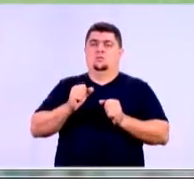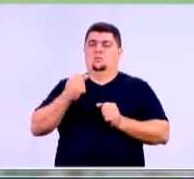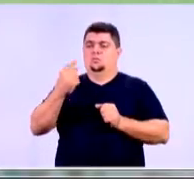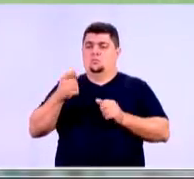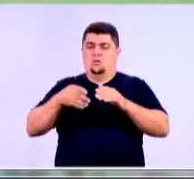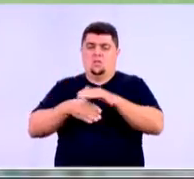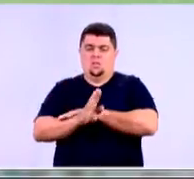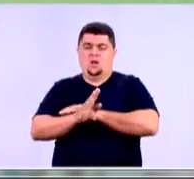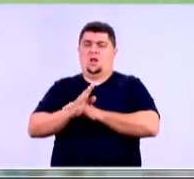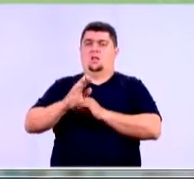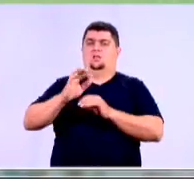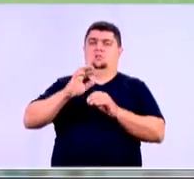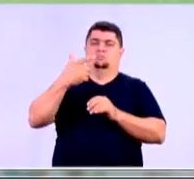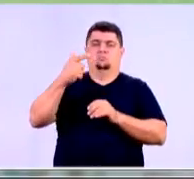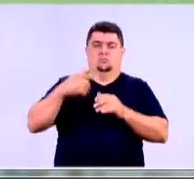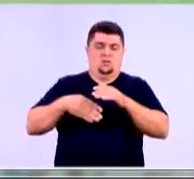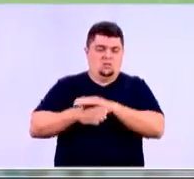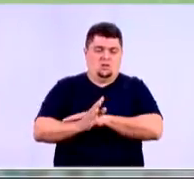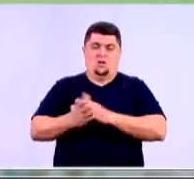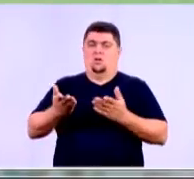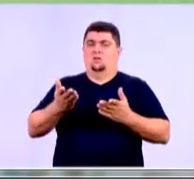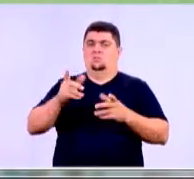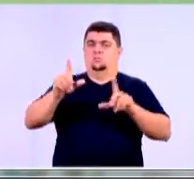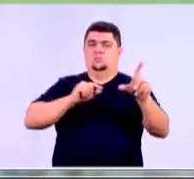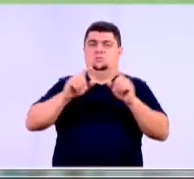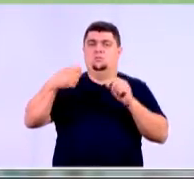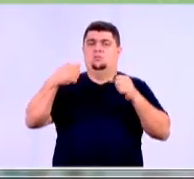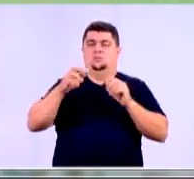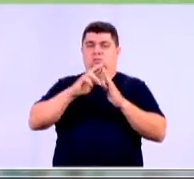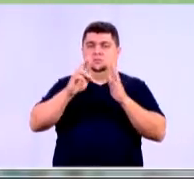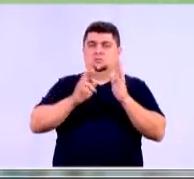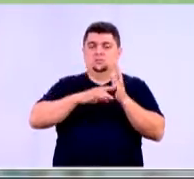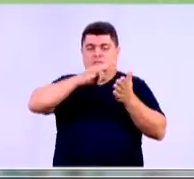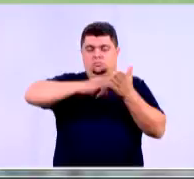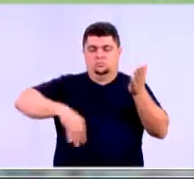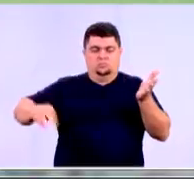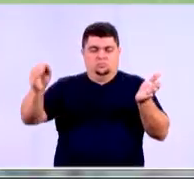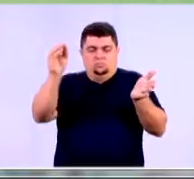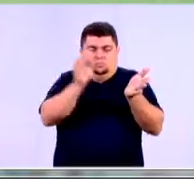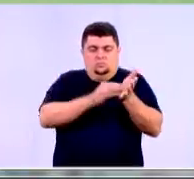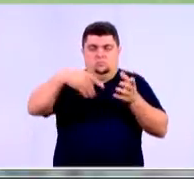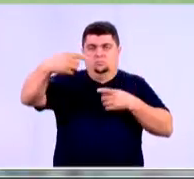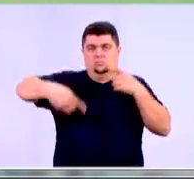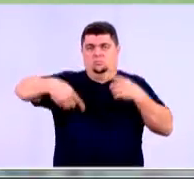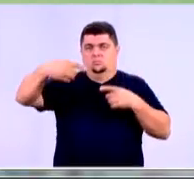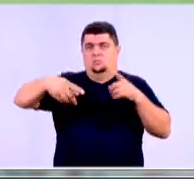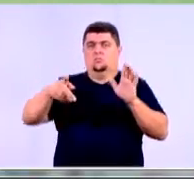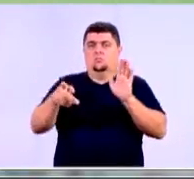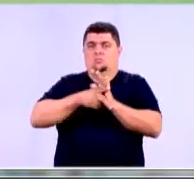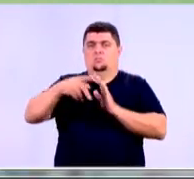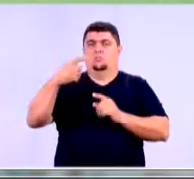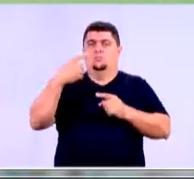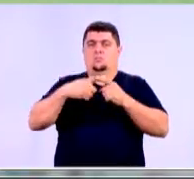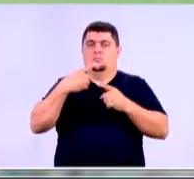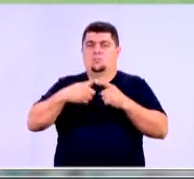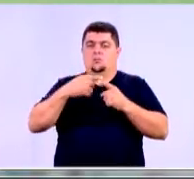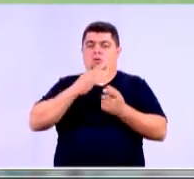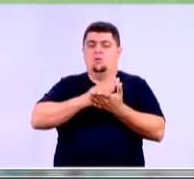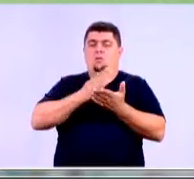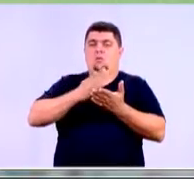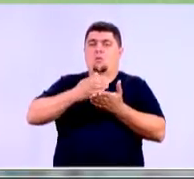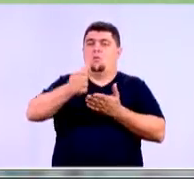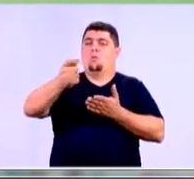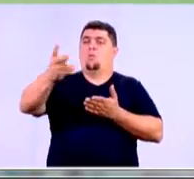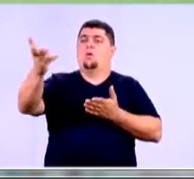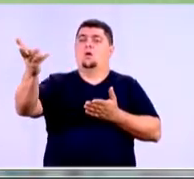duas ou três parcelas. Mas isso tem que estar, sim, contido no seu documento da política de crédito. Quais são o máximo número de parcelas que você